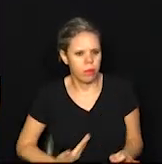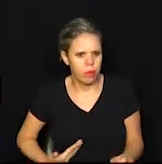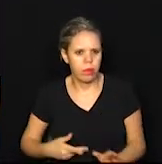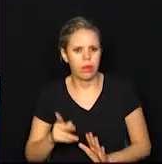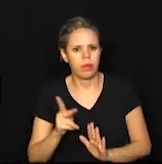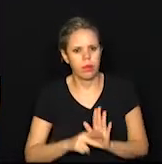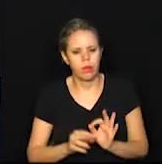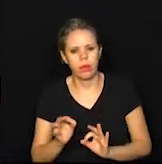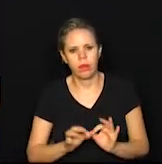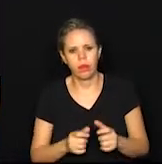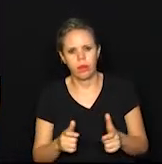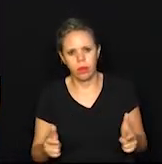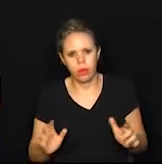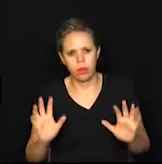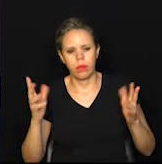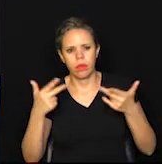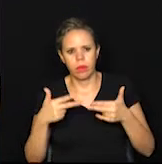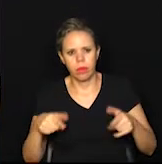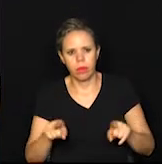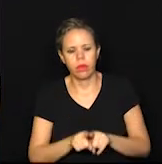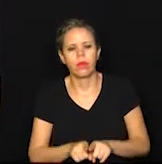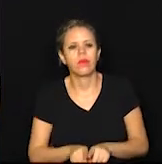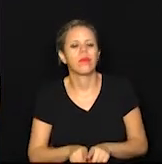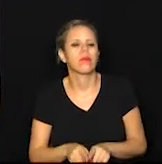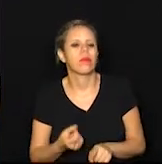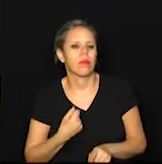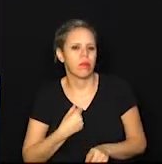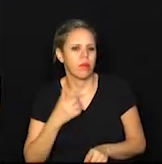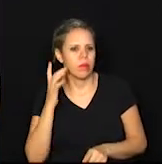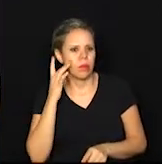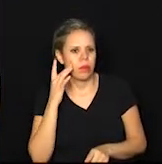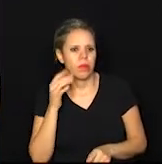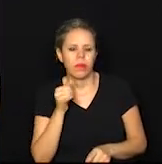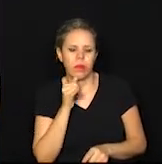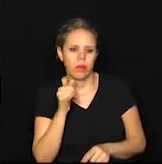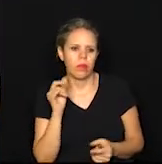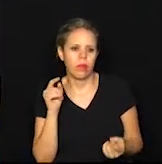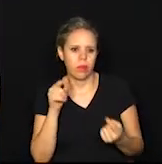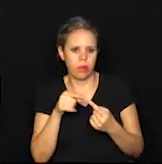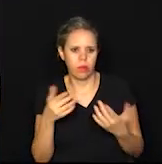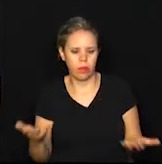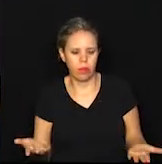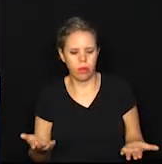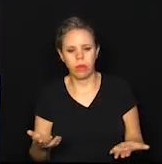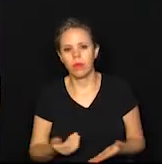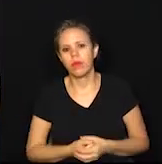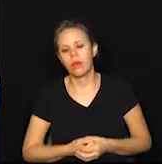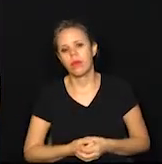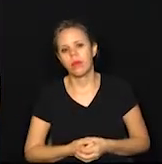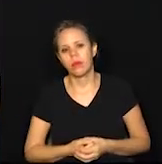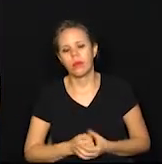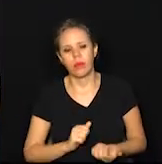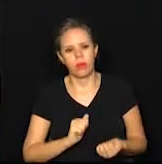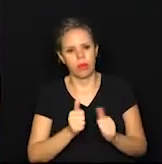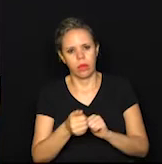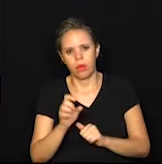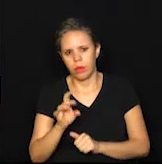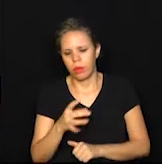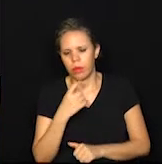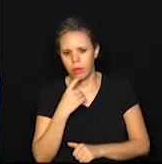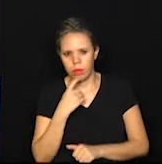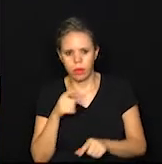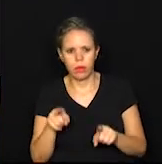projetos que ampliam o volume de eventos, que acho um grande mote do esporte, não só campineiro,